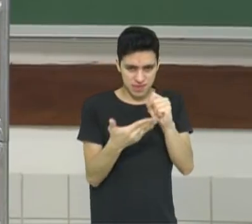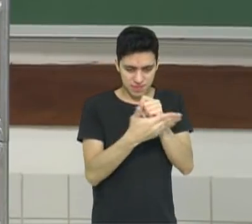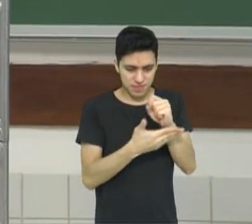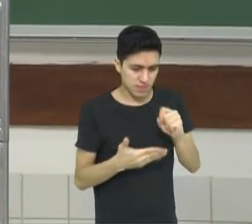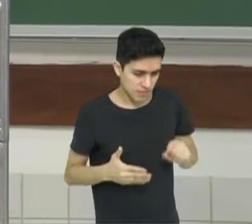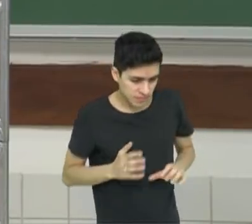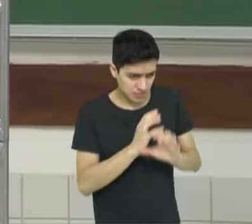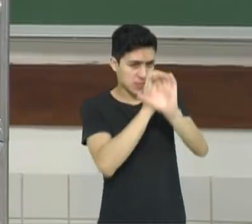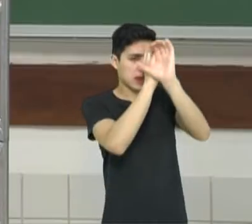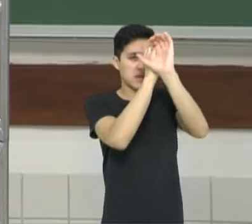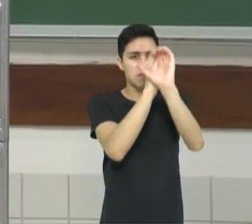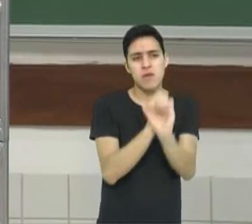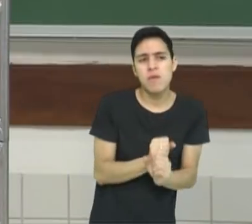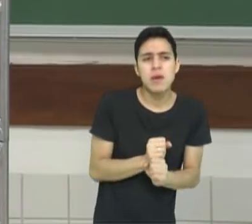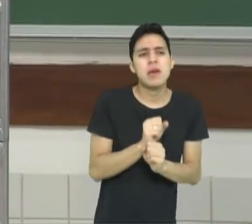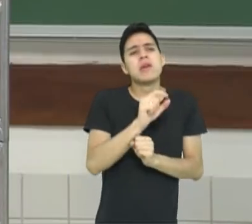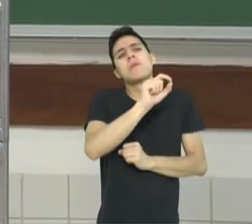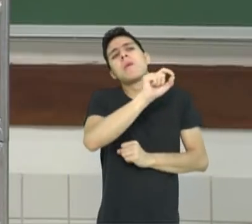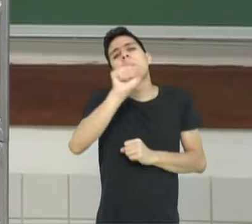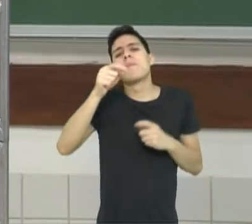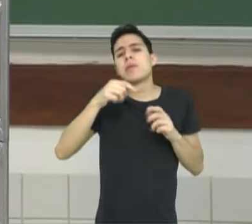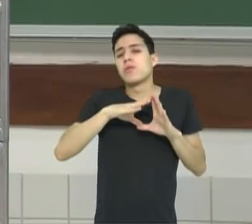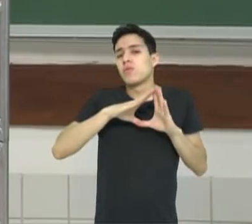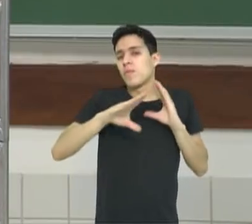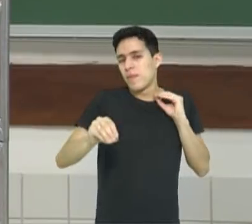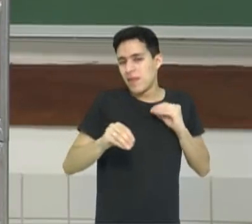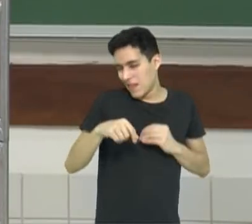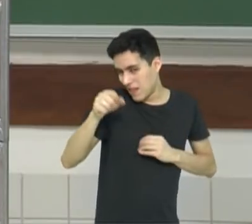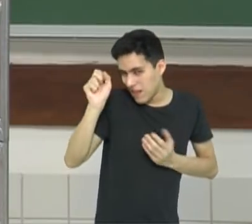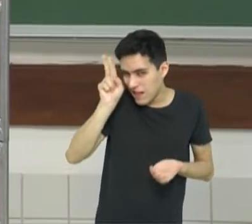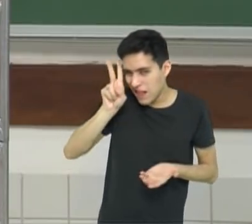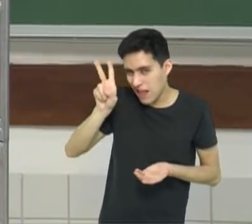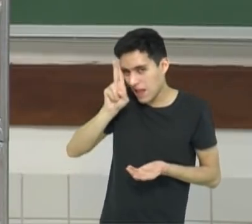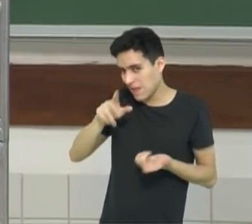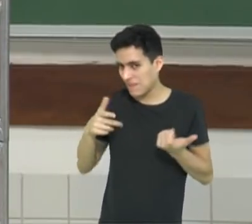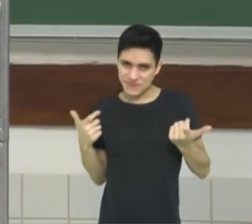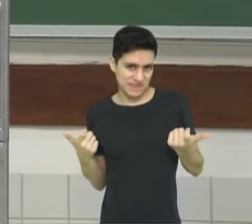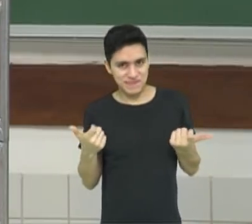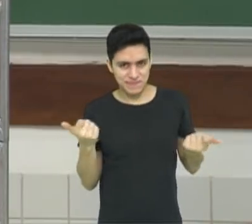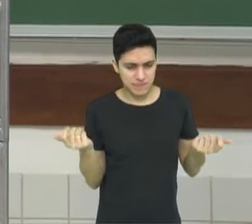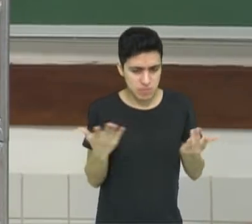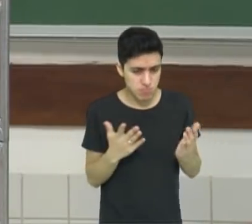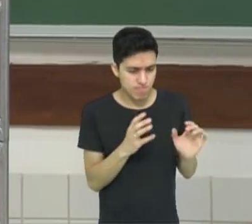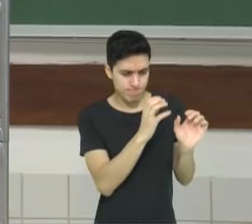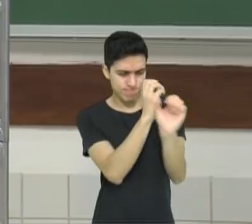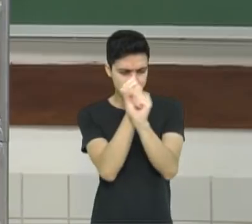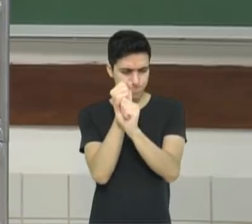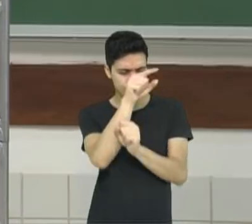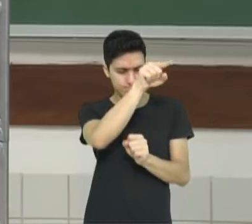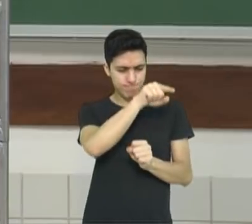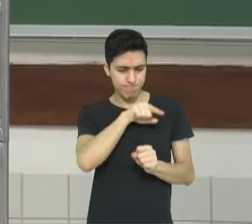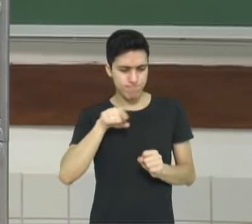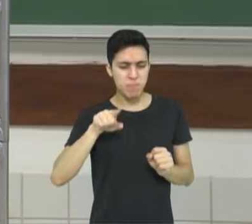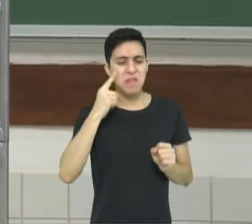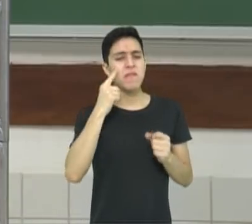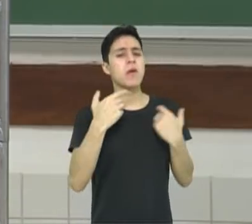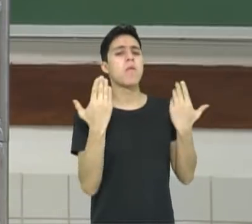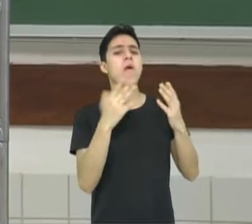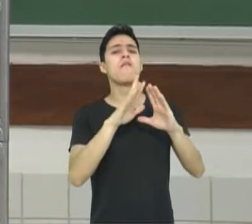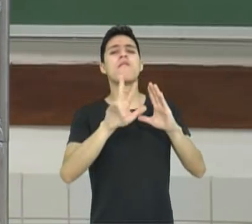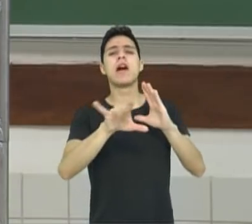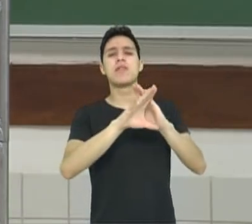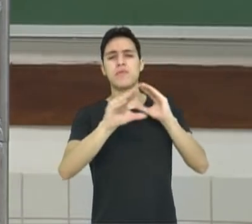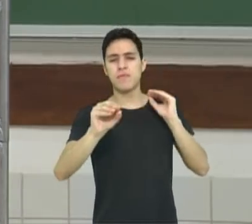soma e alguém vai ter que sumir, ok? Lembra disso? Então nós vamos somar e alguém vai sumir. É só isso que vai acontecer. Muito